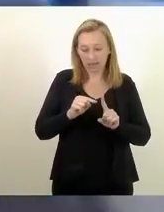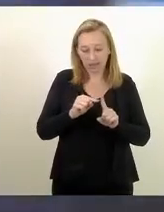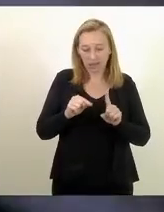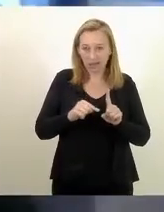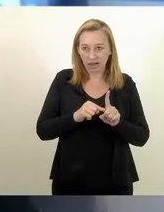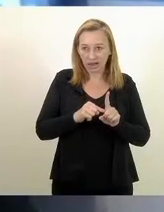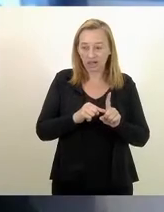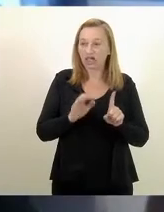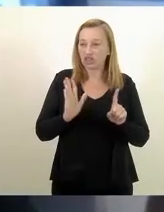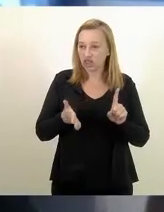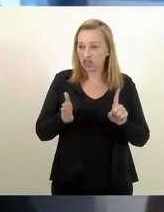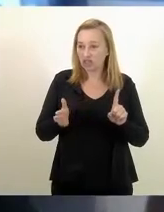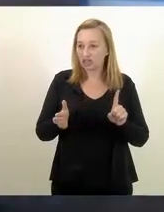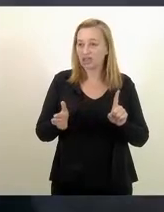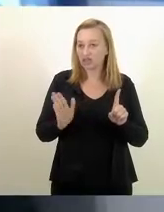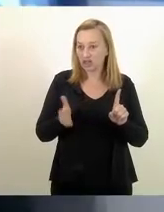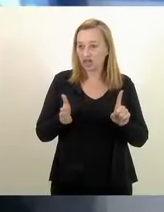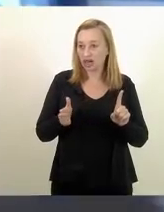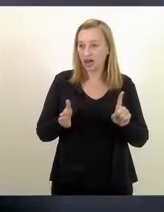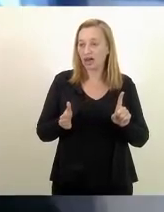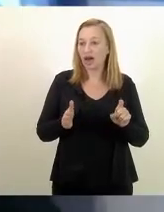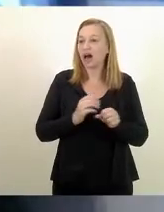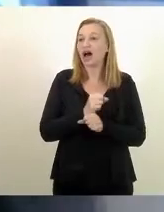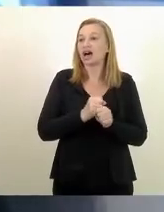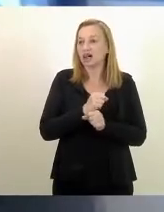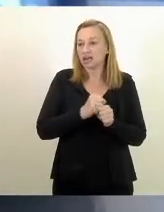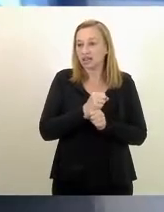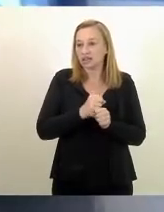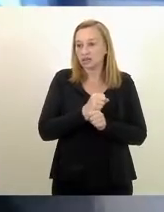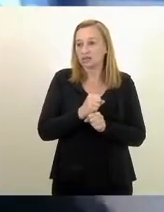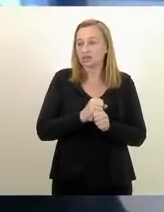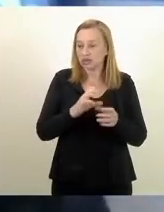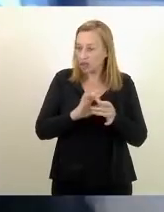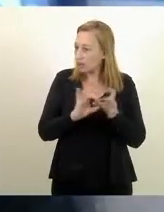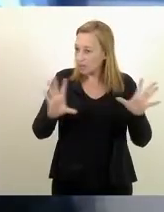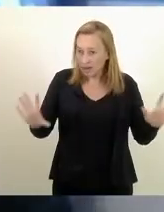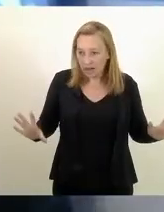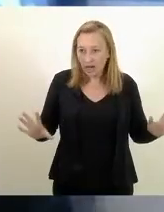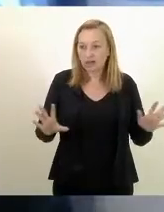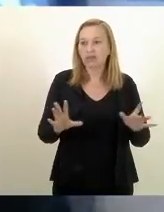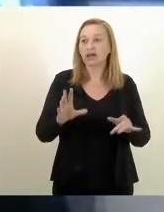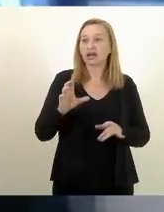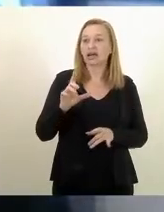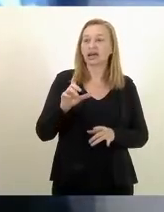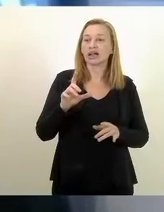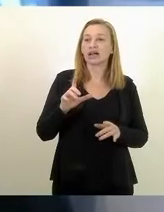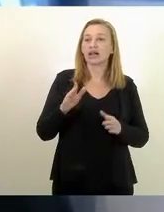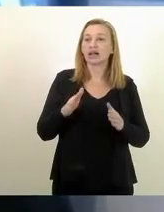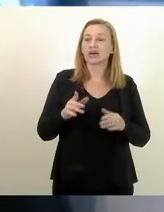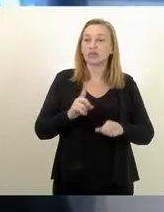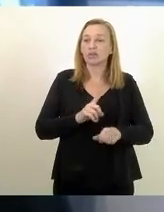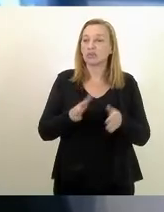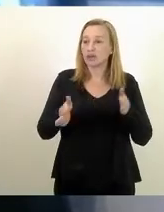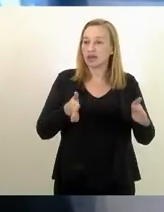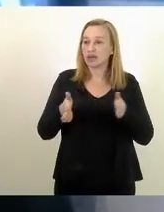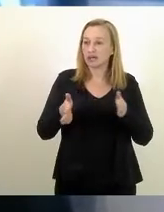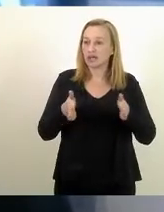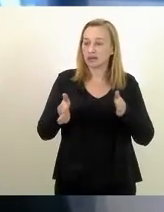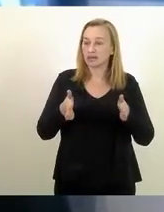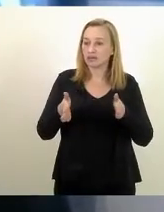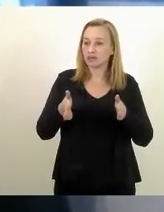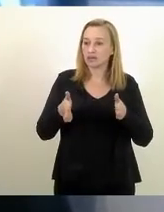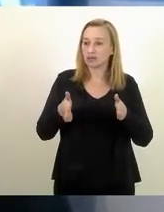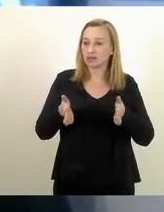maternidade teria sido concedida de forma mais generosa e há mais tempo ainda eu pego agora a